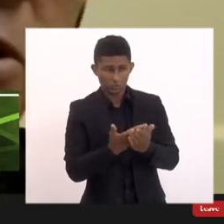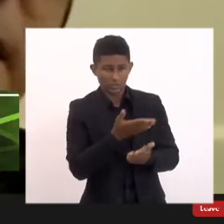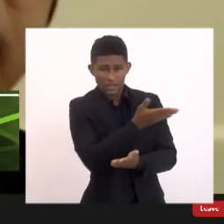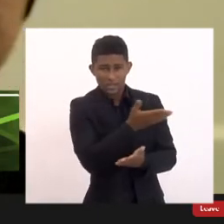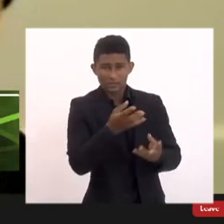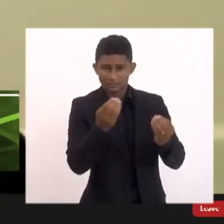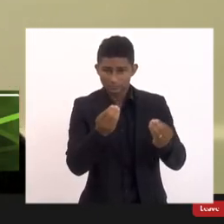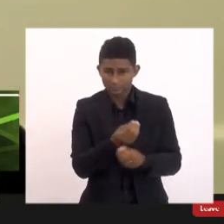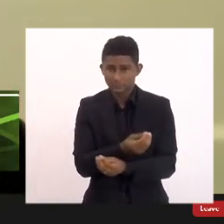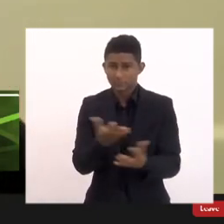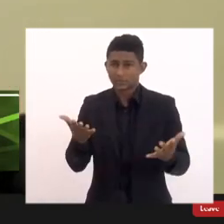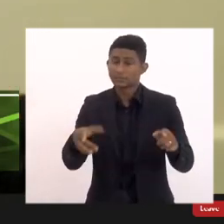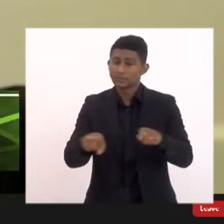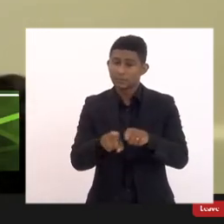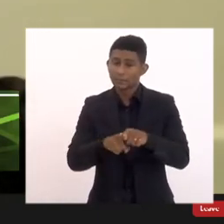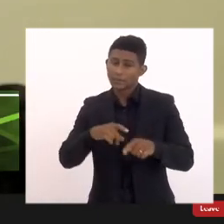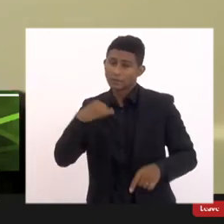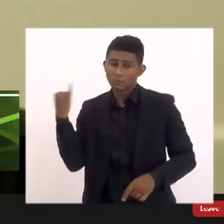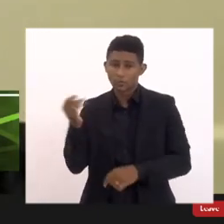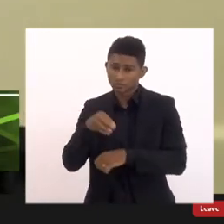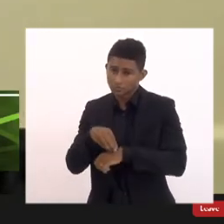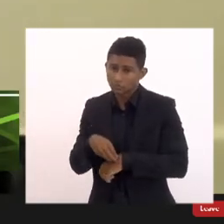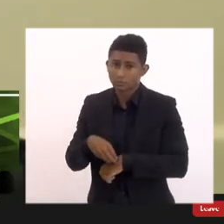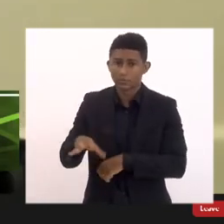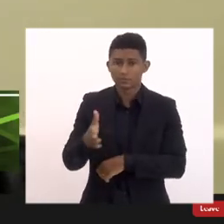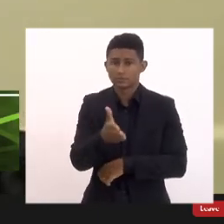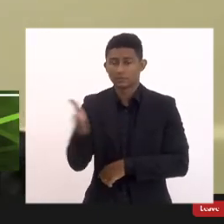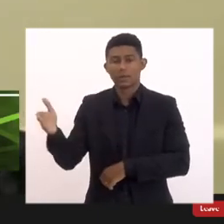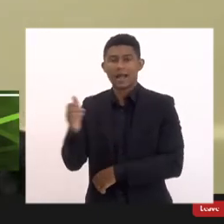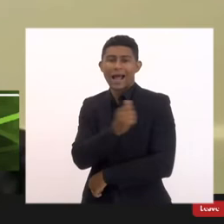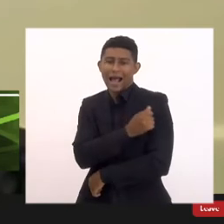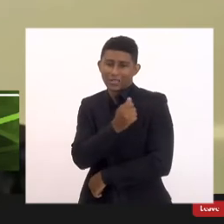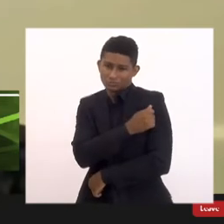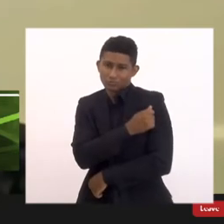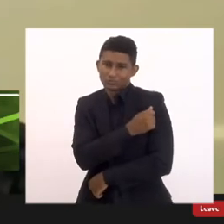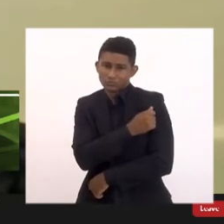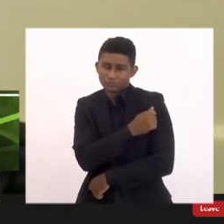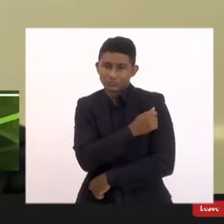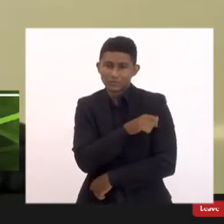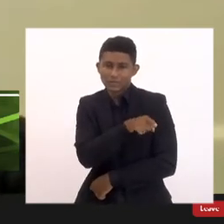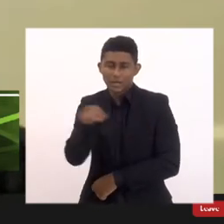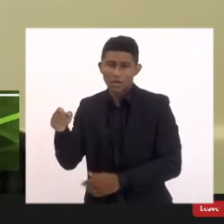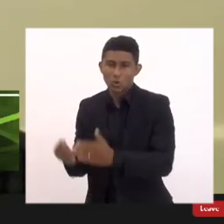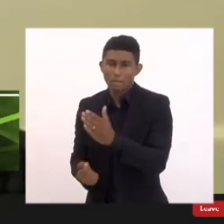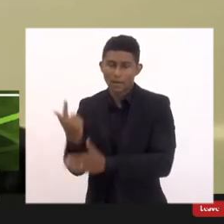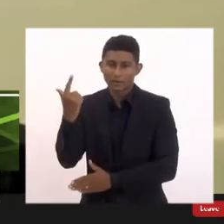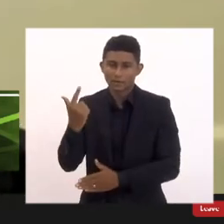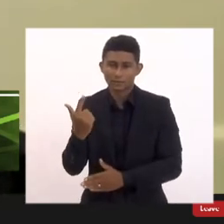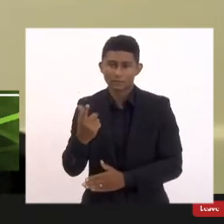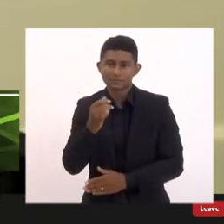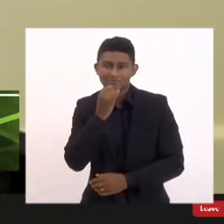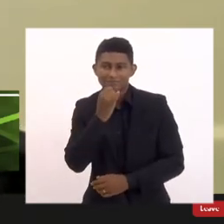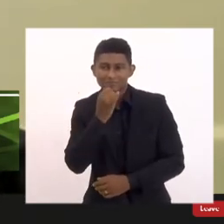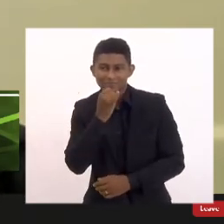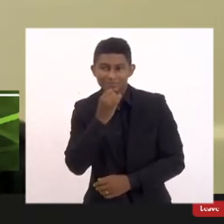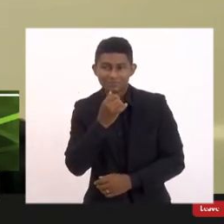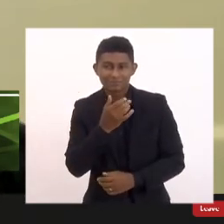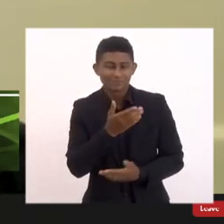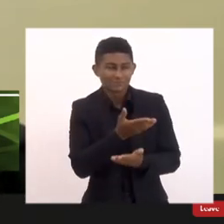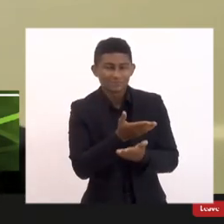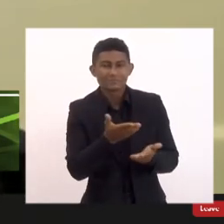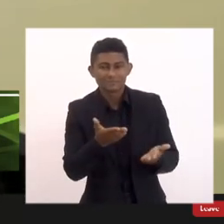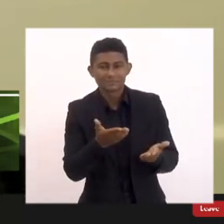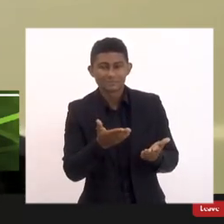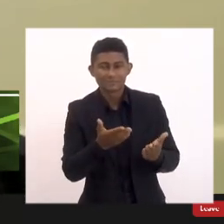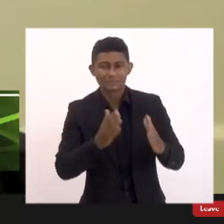aluno seja orientado a ele ter. Óbvio, numa escola pública, dificilmente o aluno vai ter uma máscara, né, limpa todo dia, uma